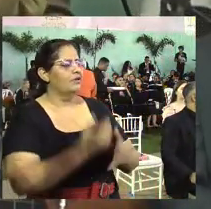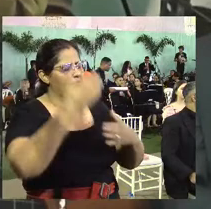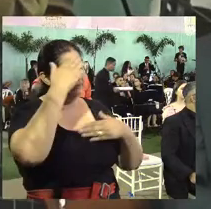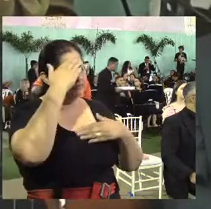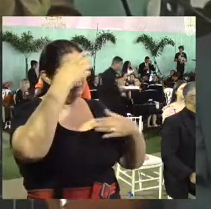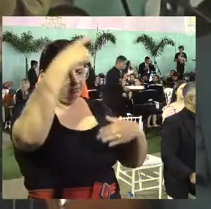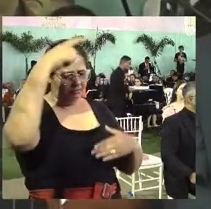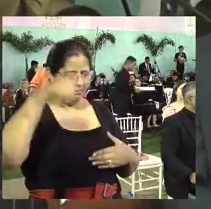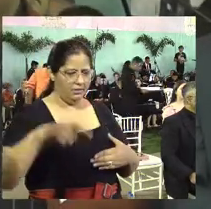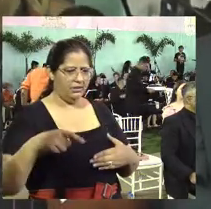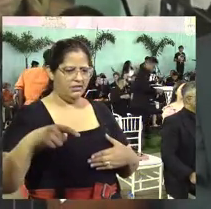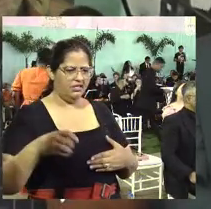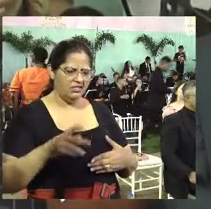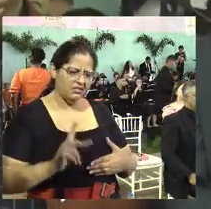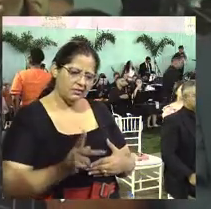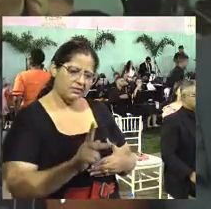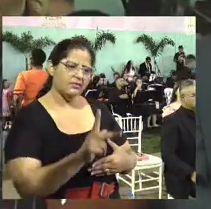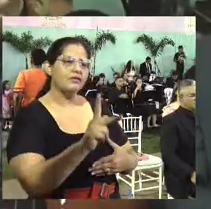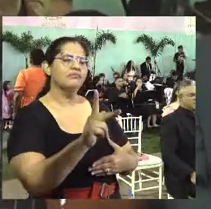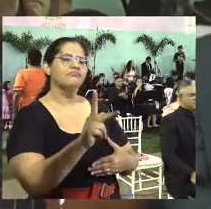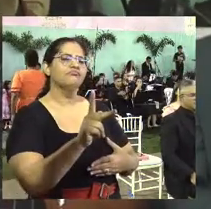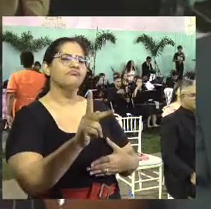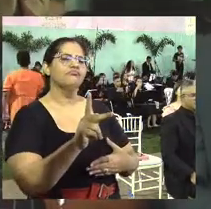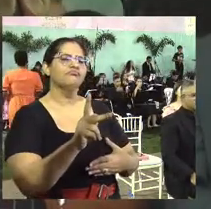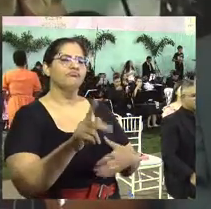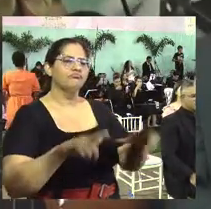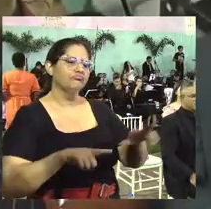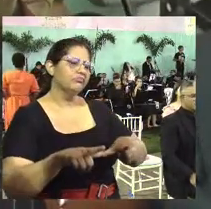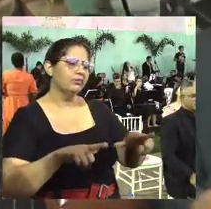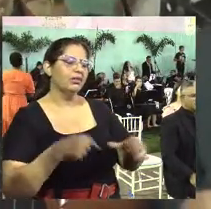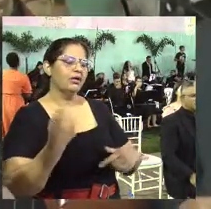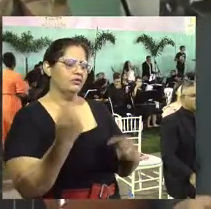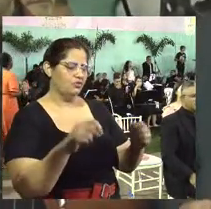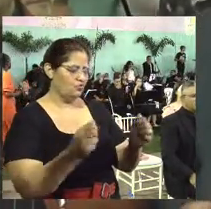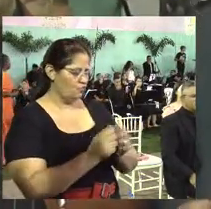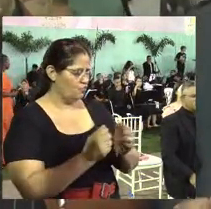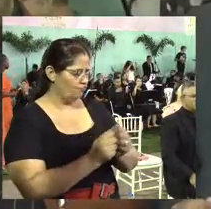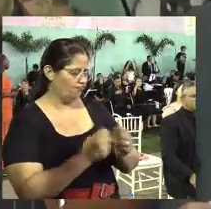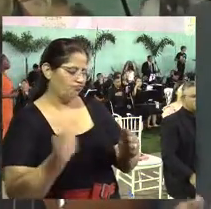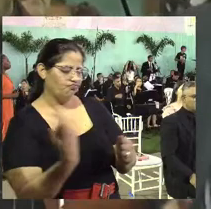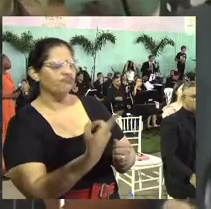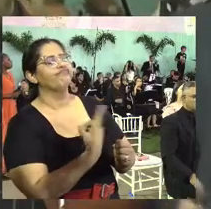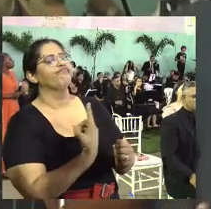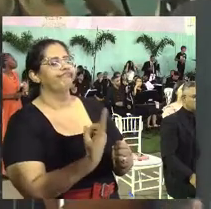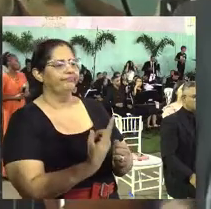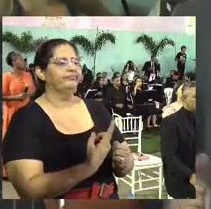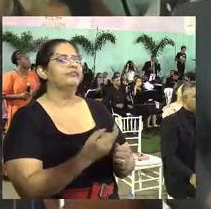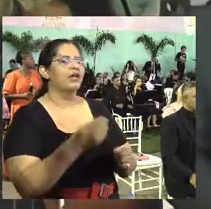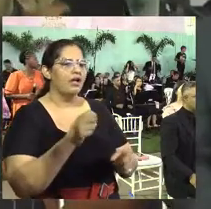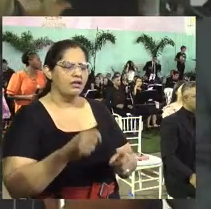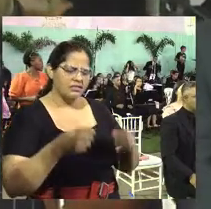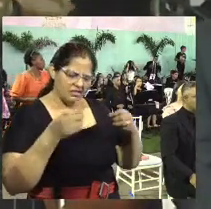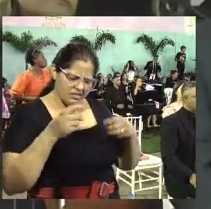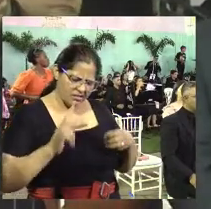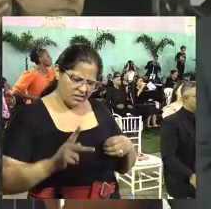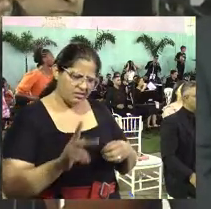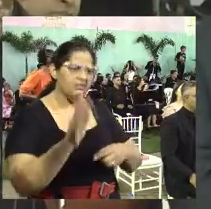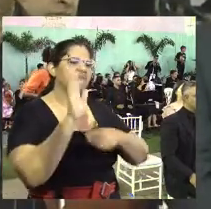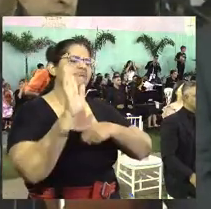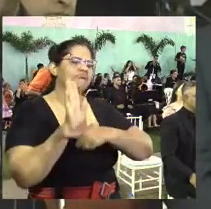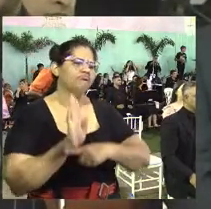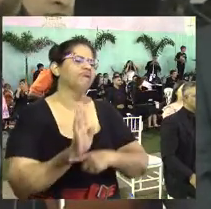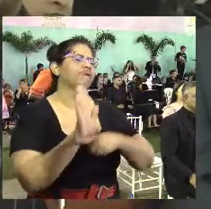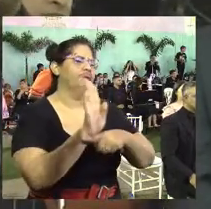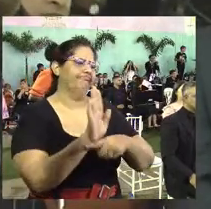sempre foi um parceiro deste trabalho independente da situação em que esteja sempre procurou ajudar Isso